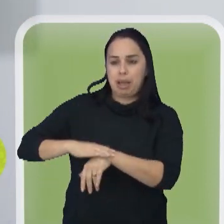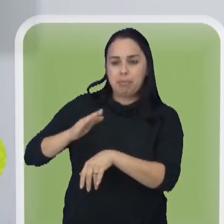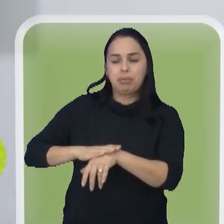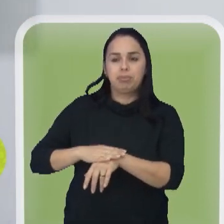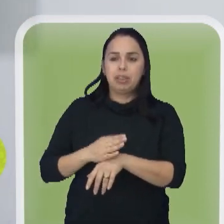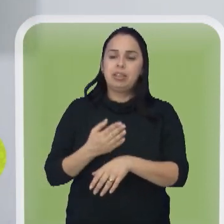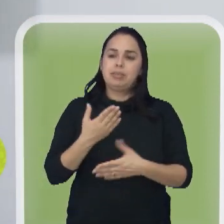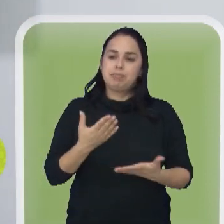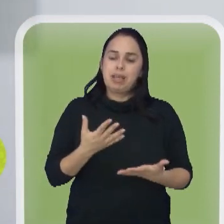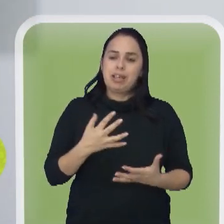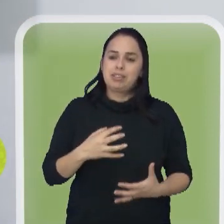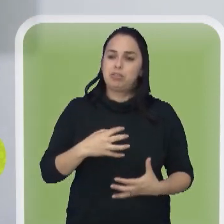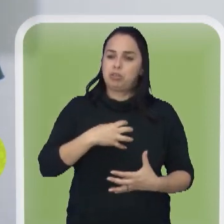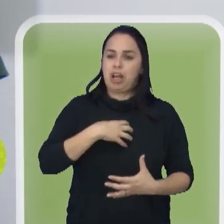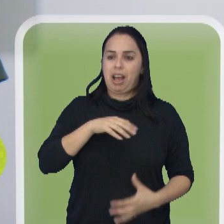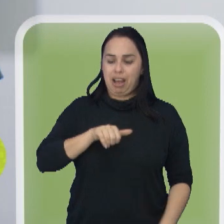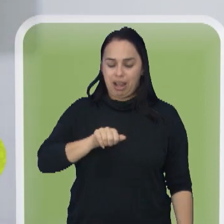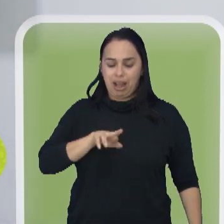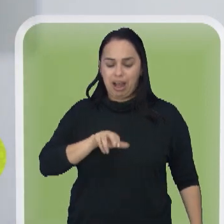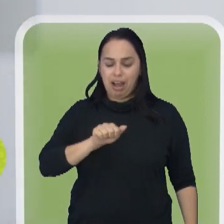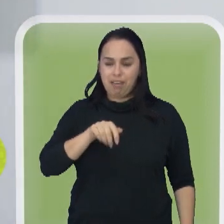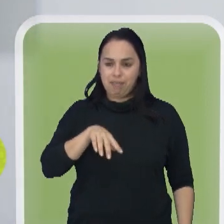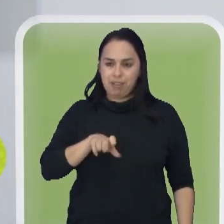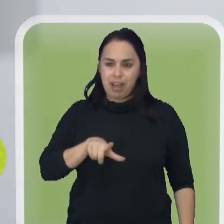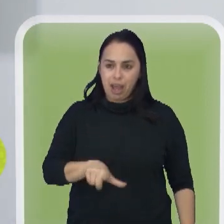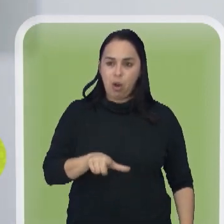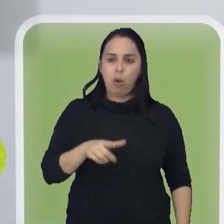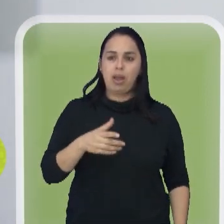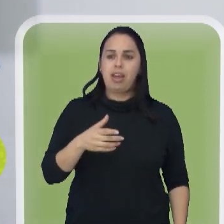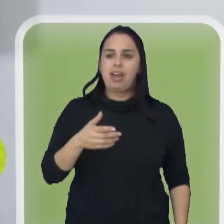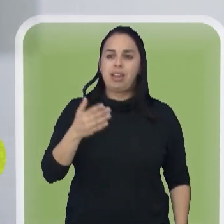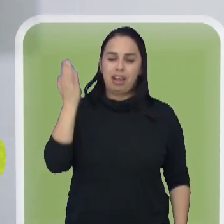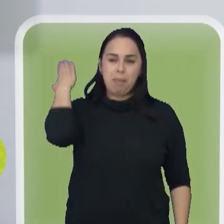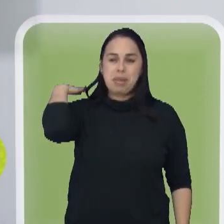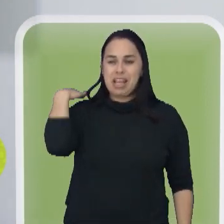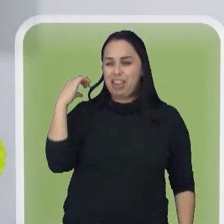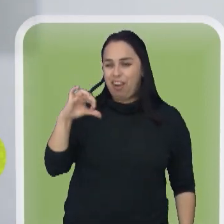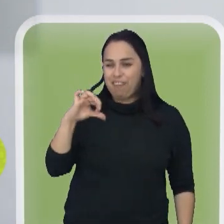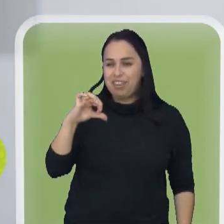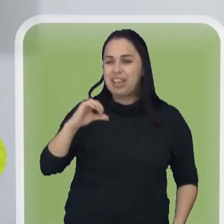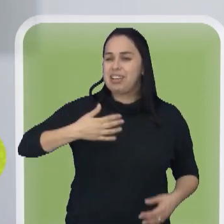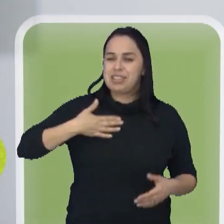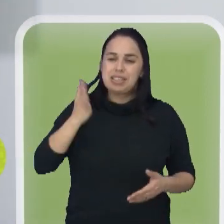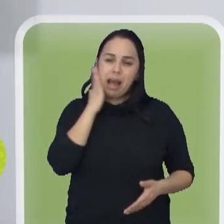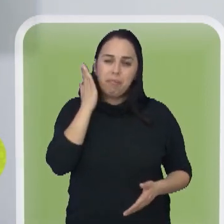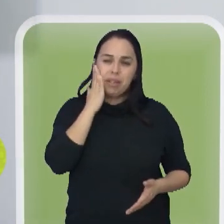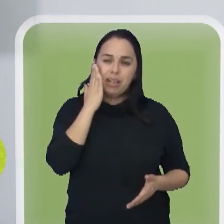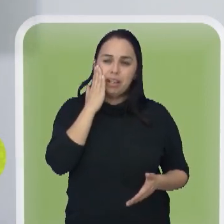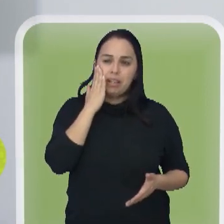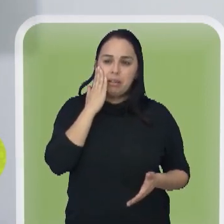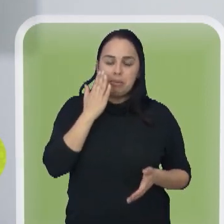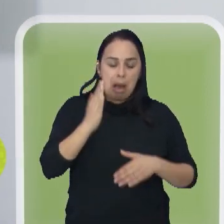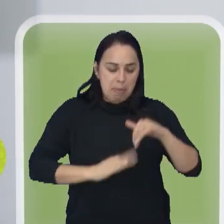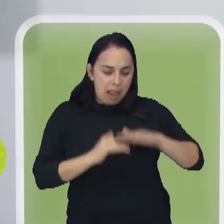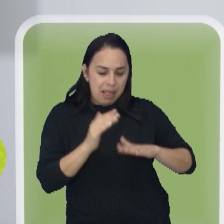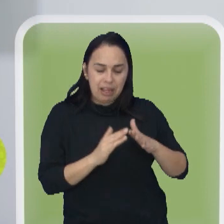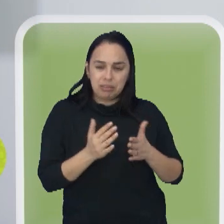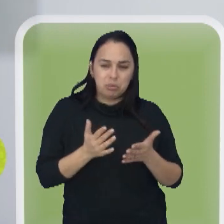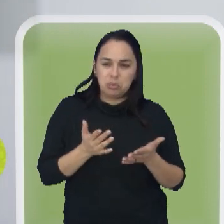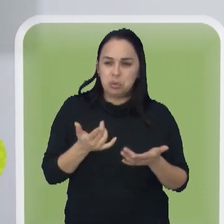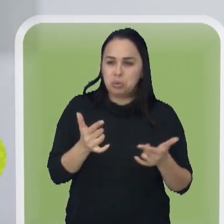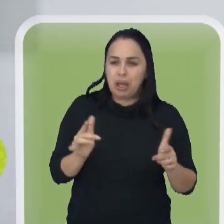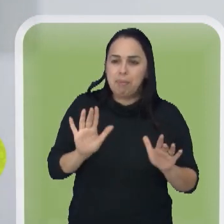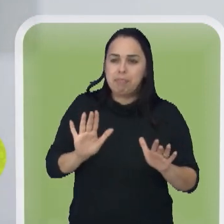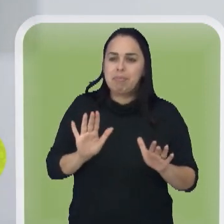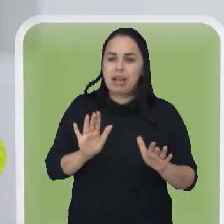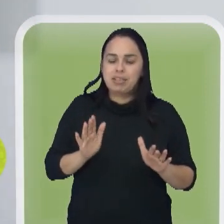perderia, né? Porque o Tanque tem mais faro de gol mesmo, o Tanque é mais um centroavante, camisa 9 mesmo, aquele que pode não ter muita habilidade, mas ele vai